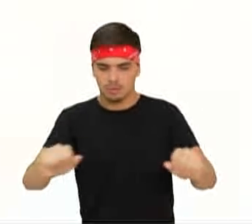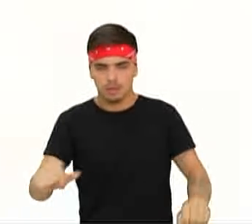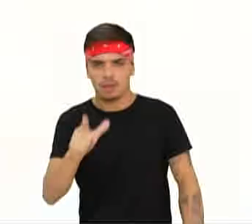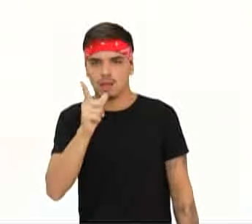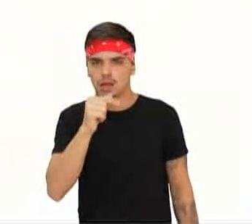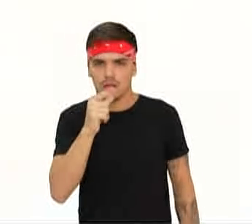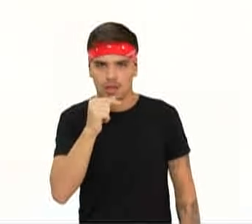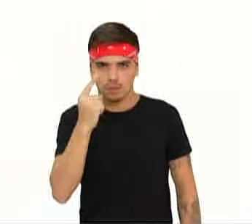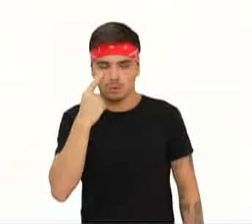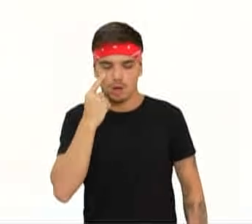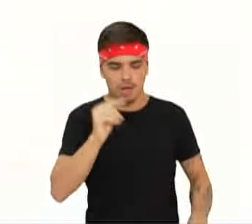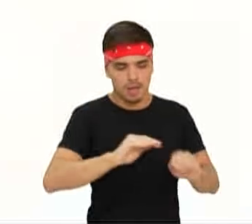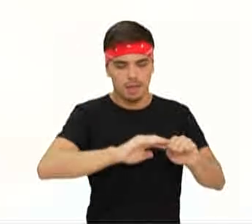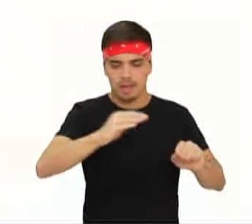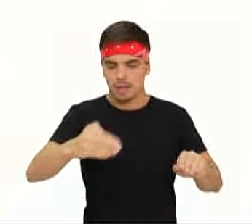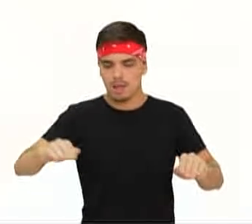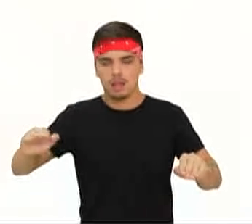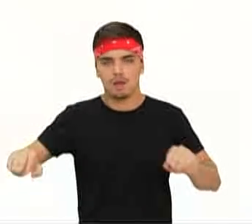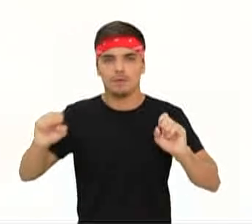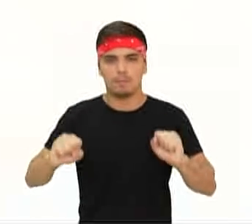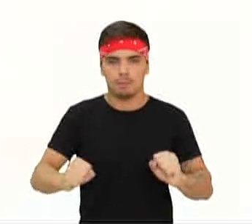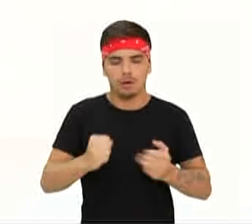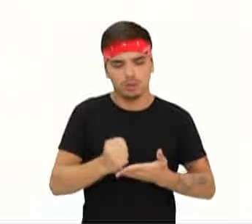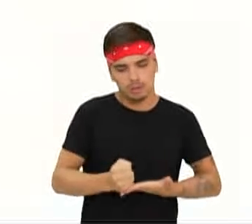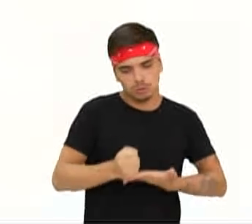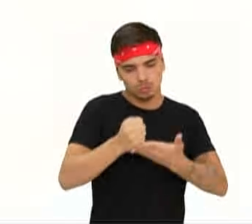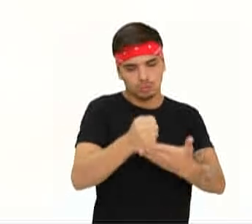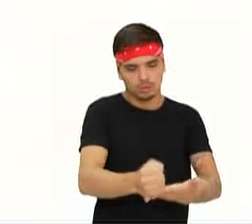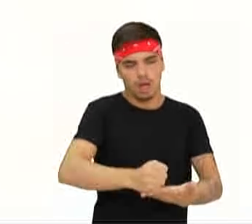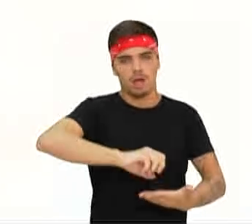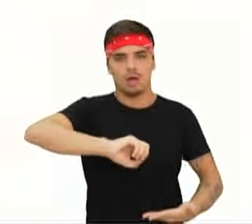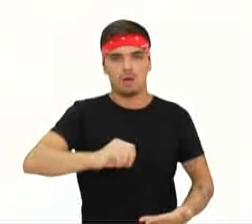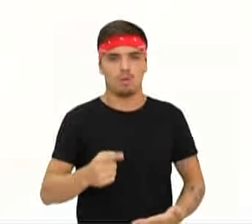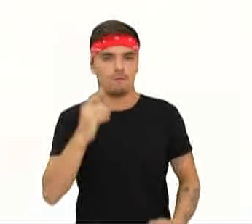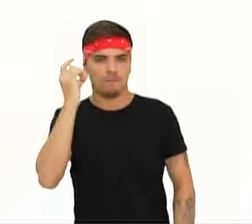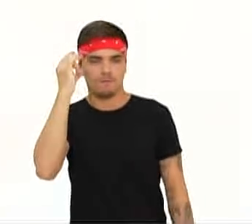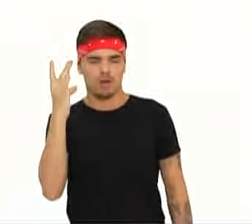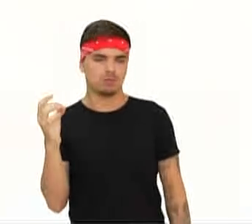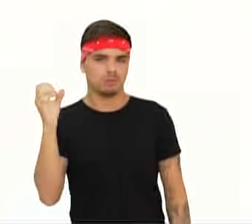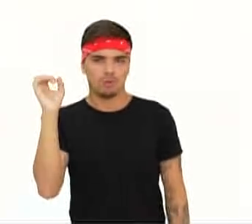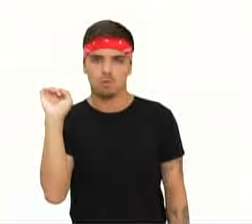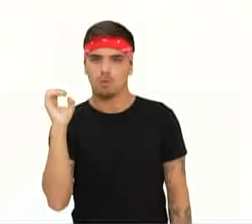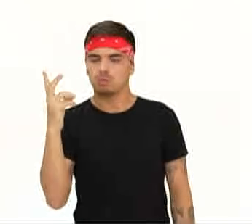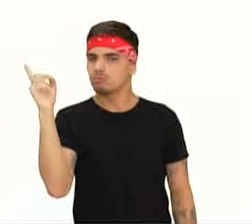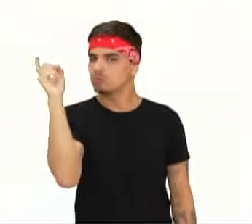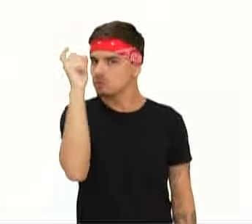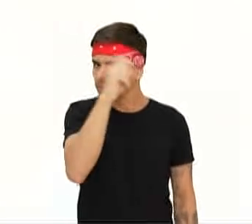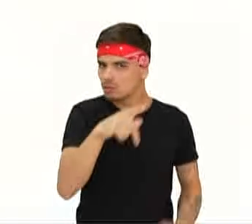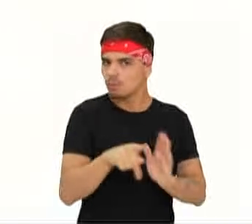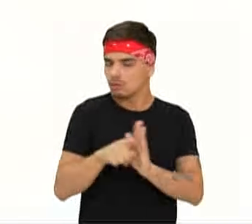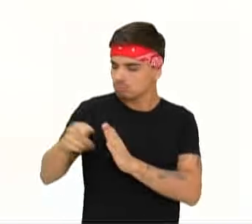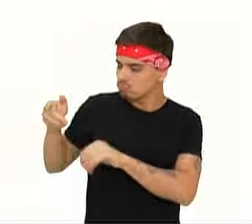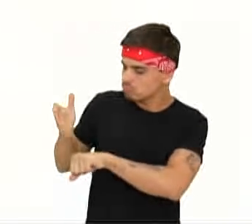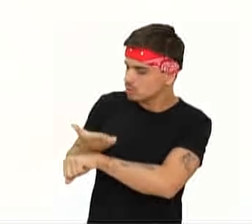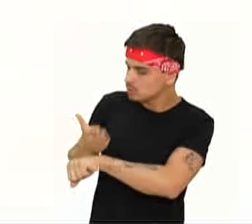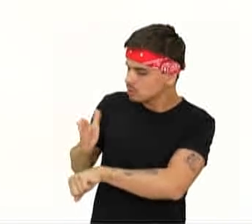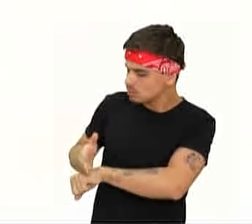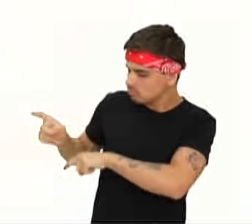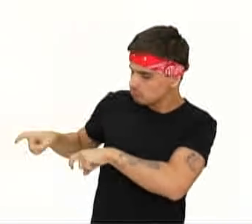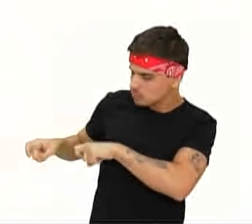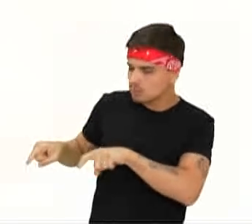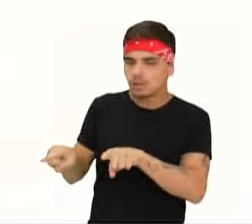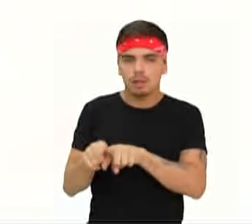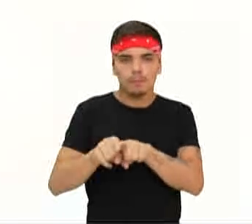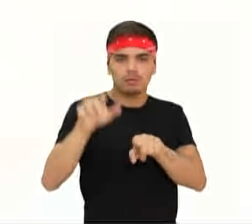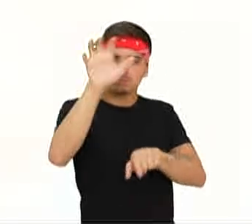água. O relevo, ele pode facilitar ou dificultar a prática da agropecuária. O